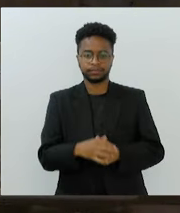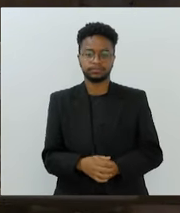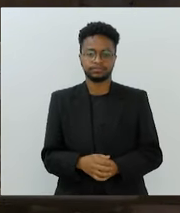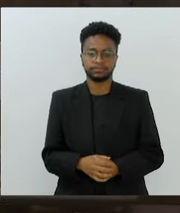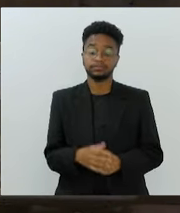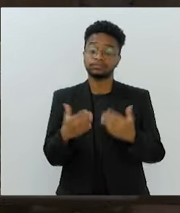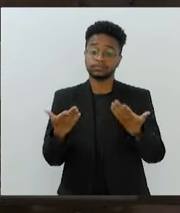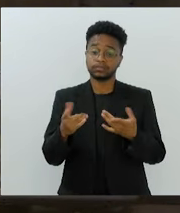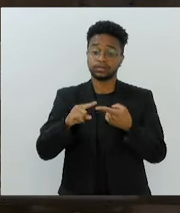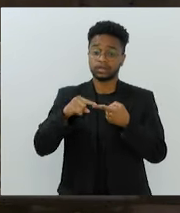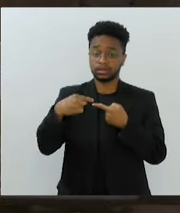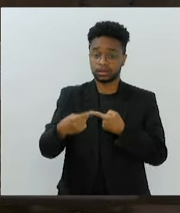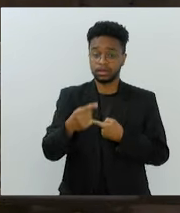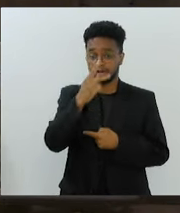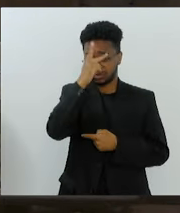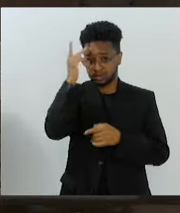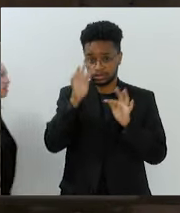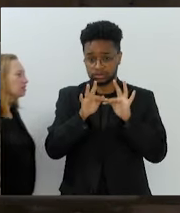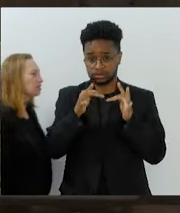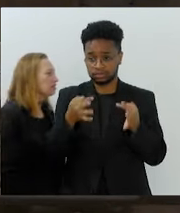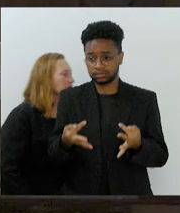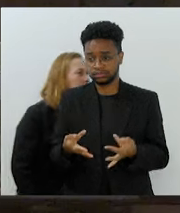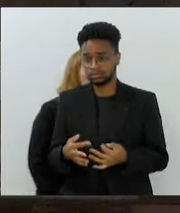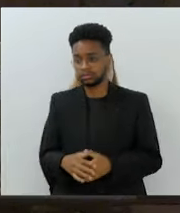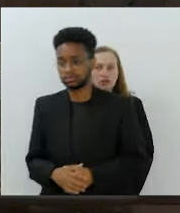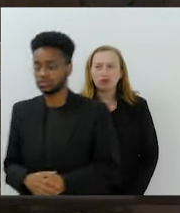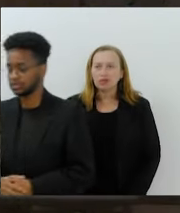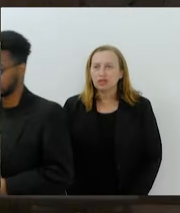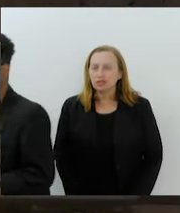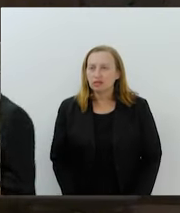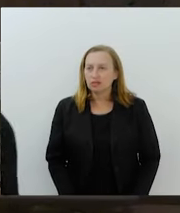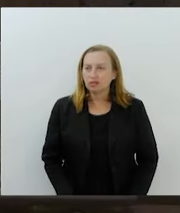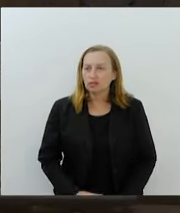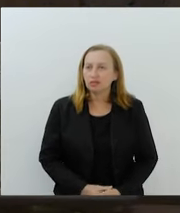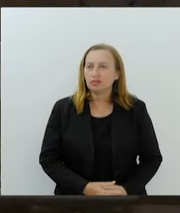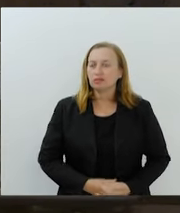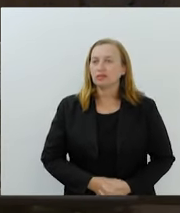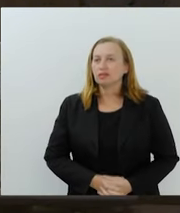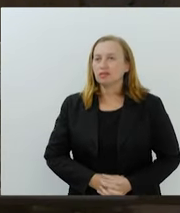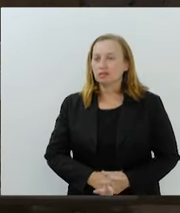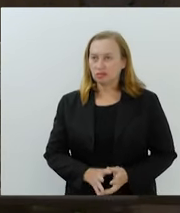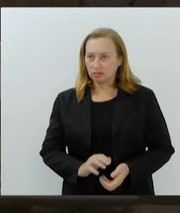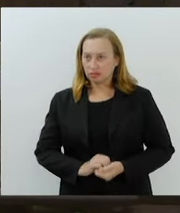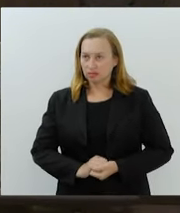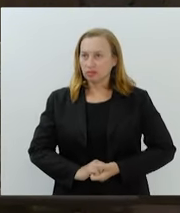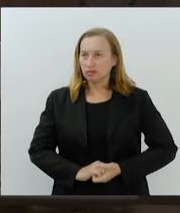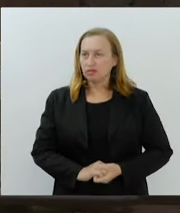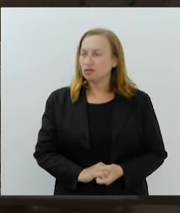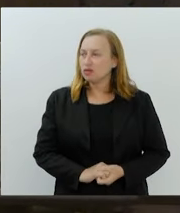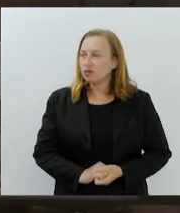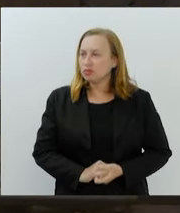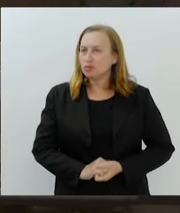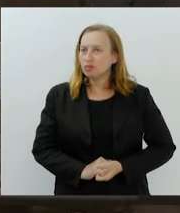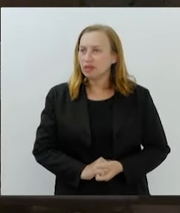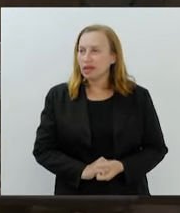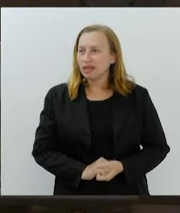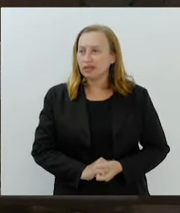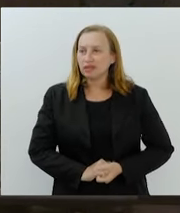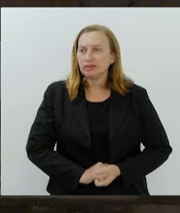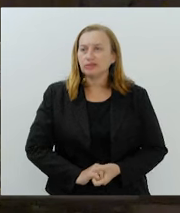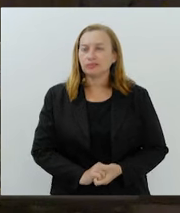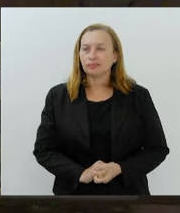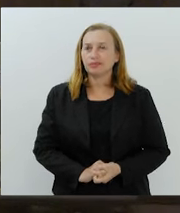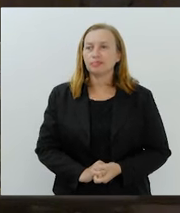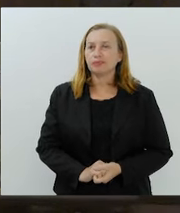essa pessoa simples, não é nada metido à besta, é simplesmente um dos maiores repórteres ambientais do